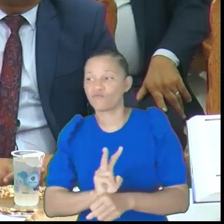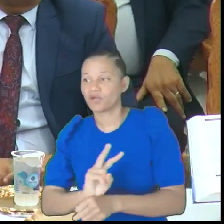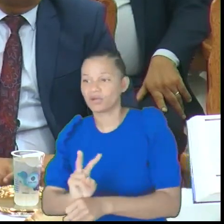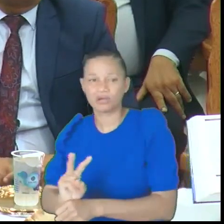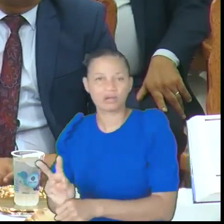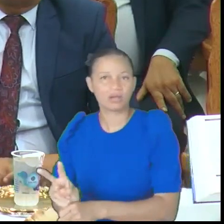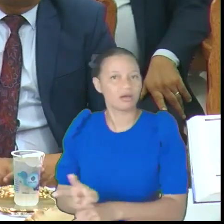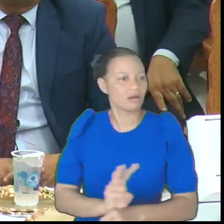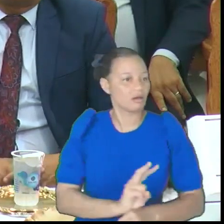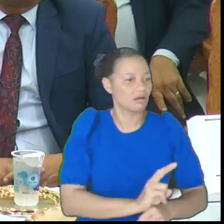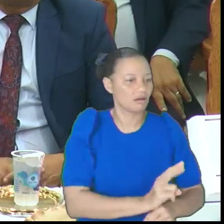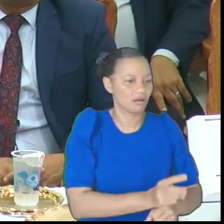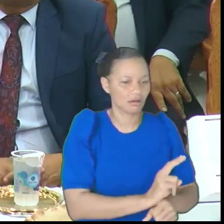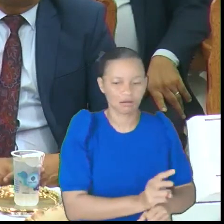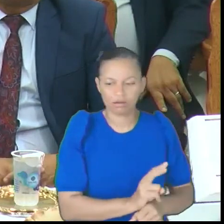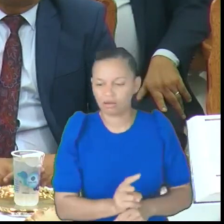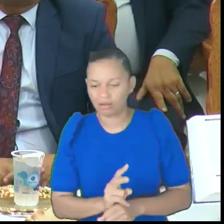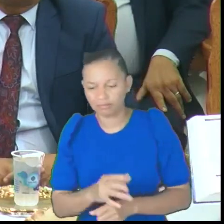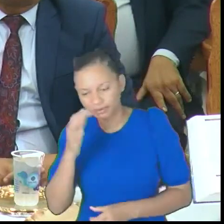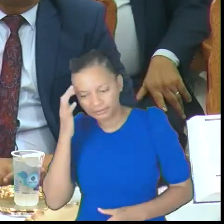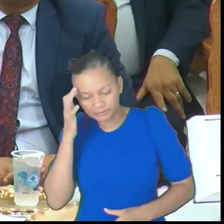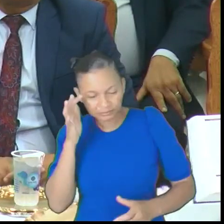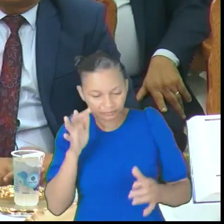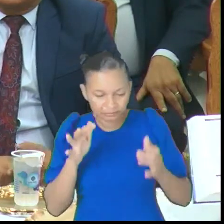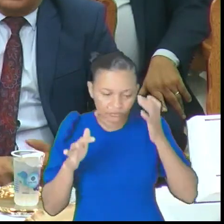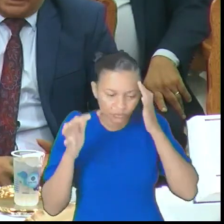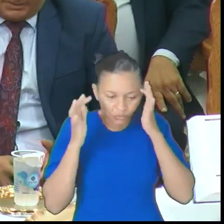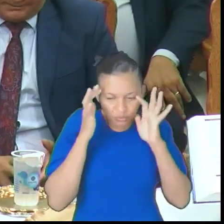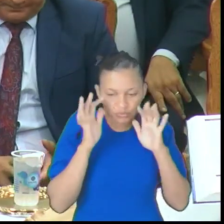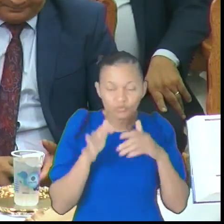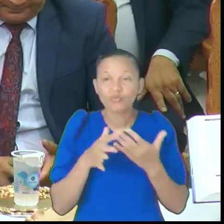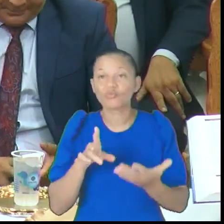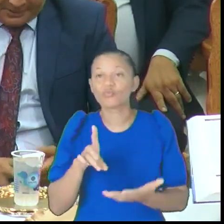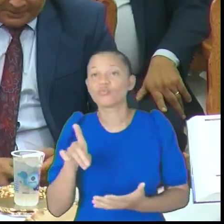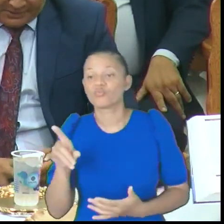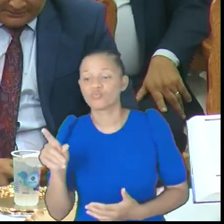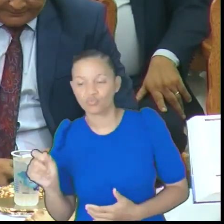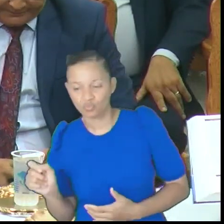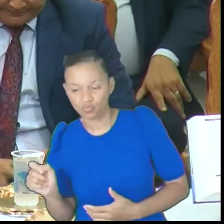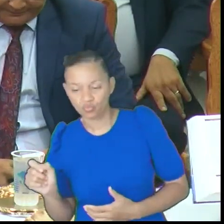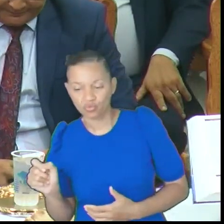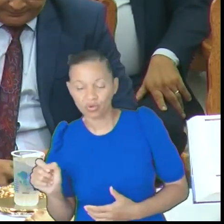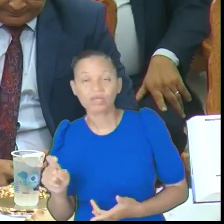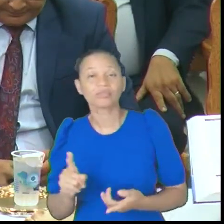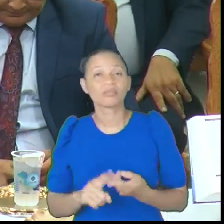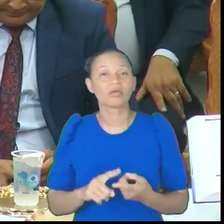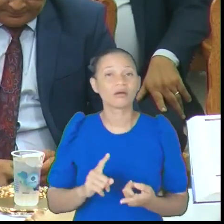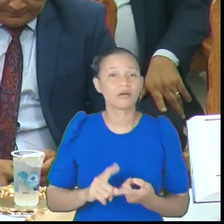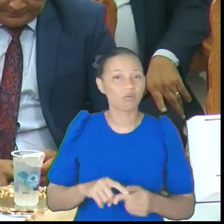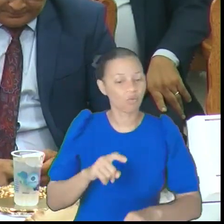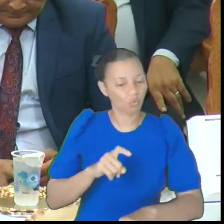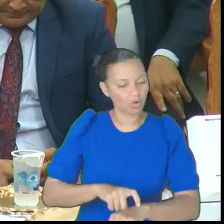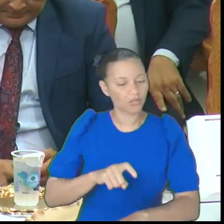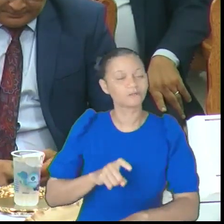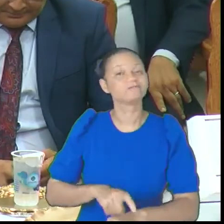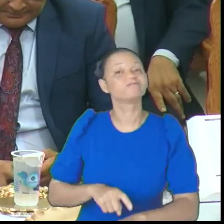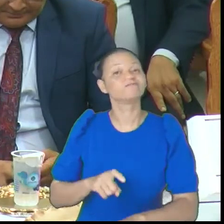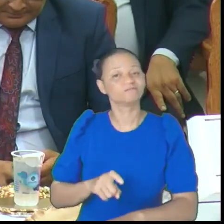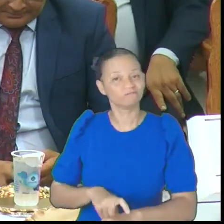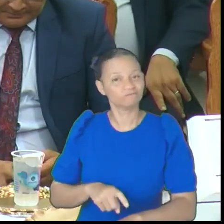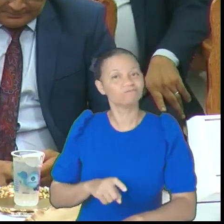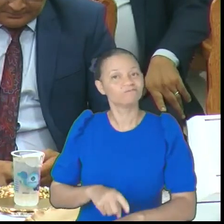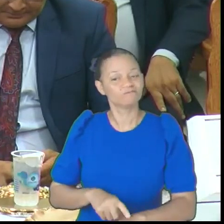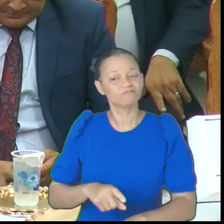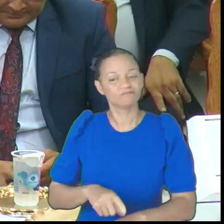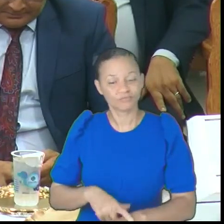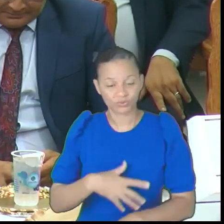pois, porque não sabeis o dia e a hora